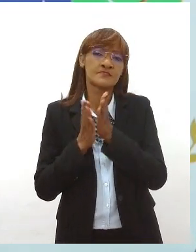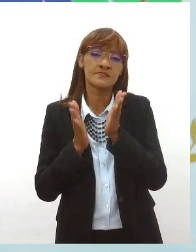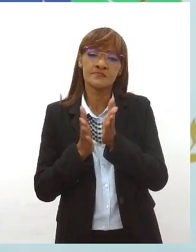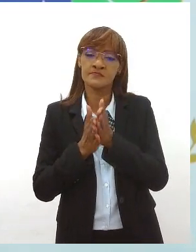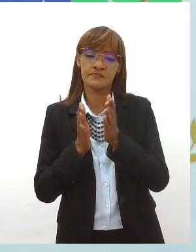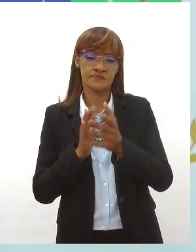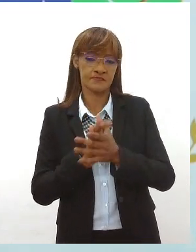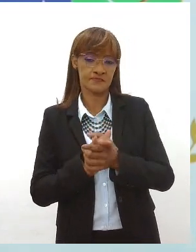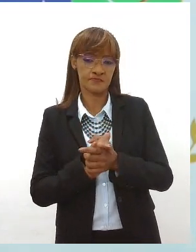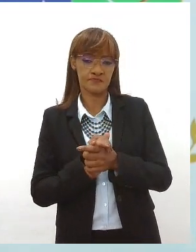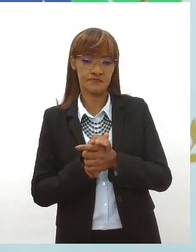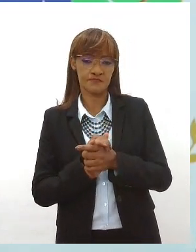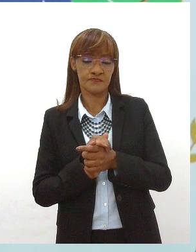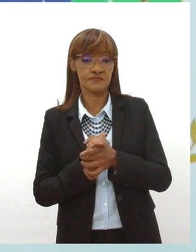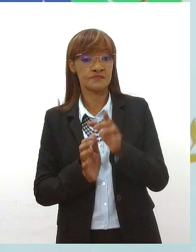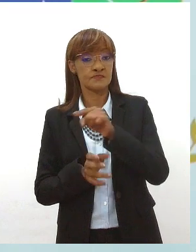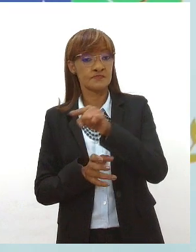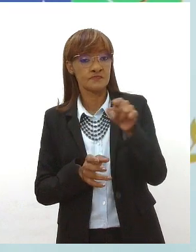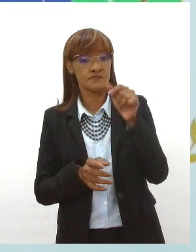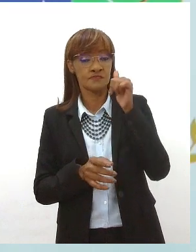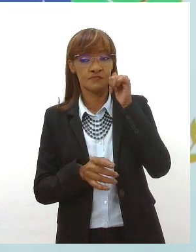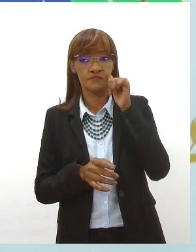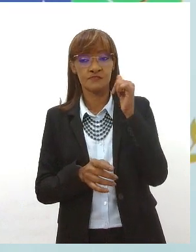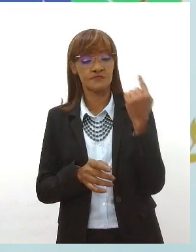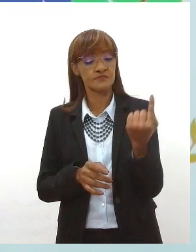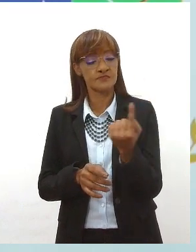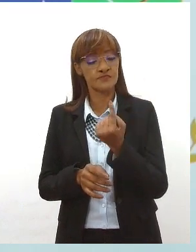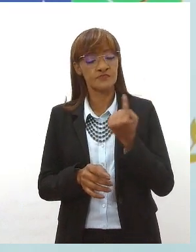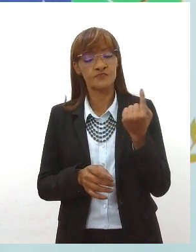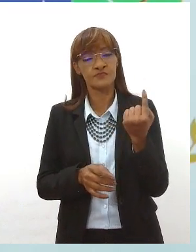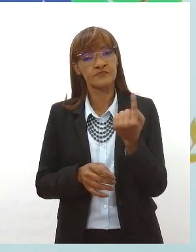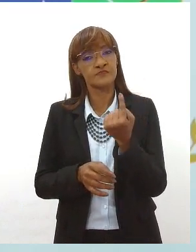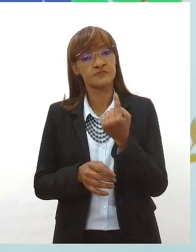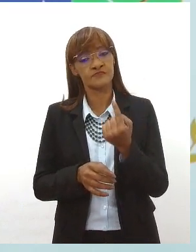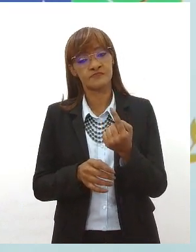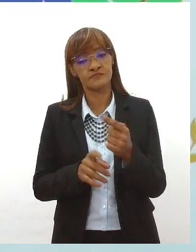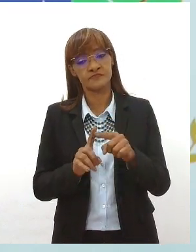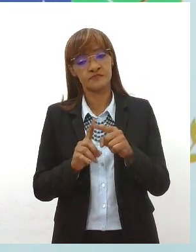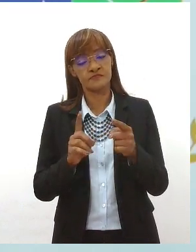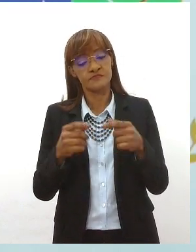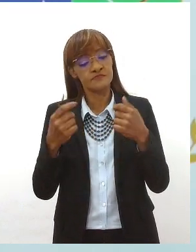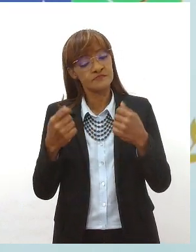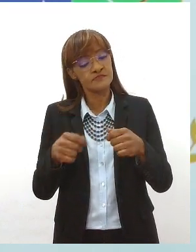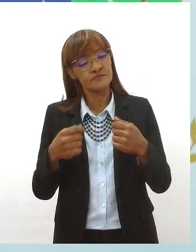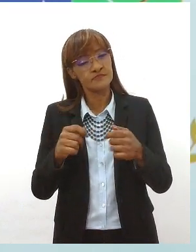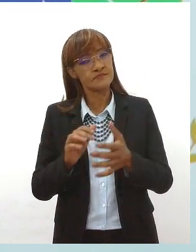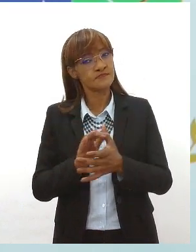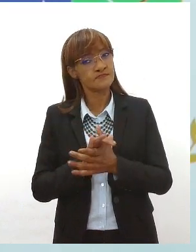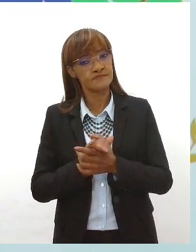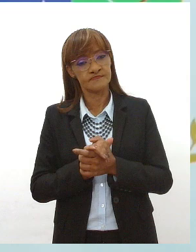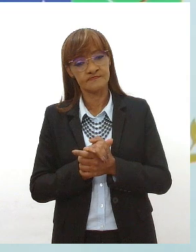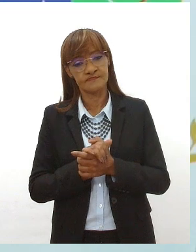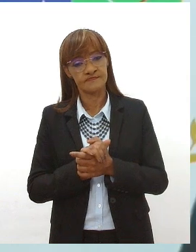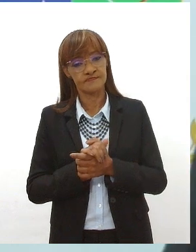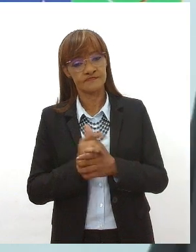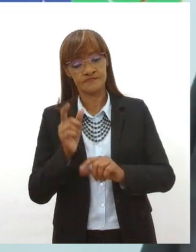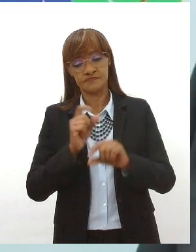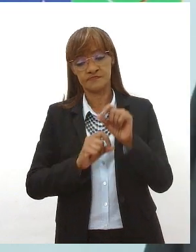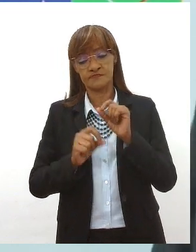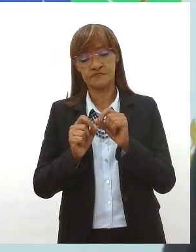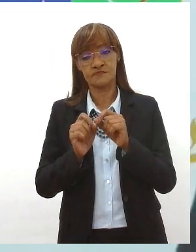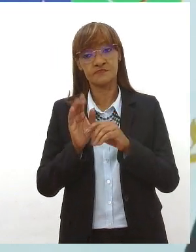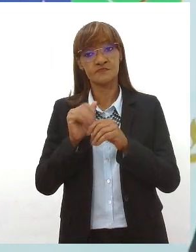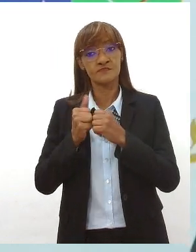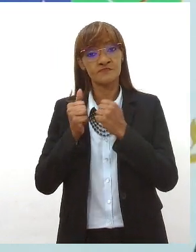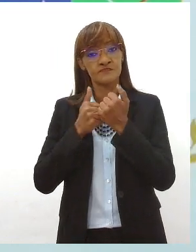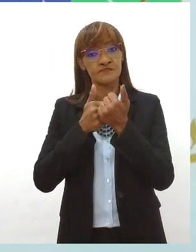mulheres solo, que precisam, em um momento crucial da sua vida, uma ajuda. E o governo já estendeu